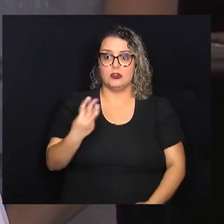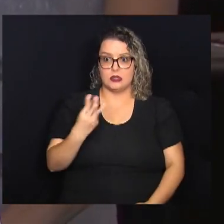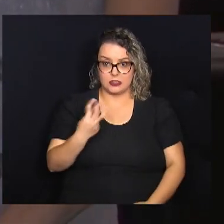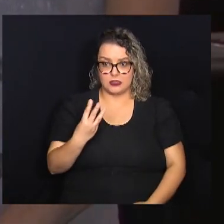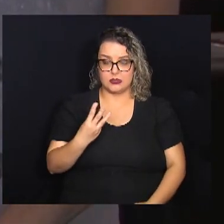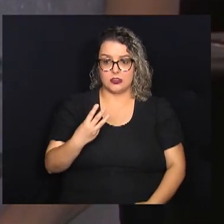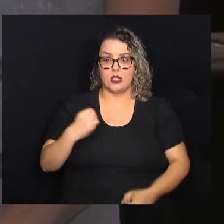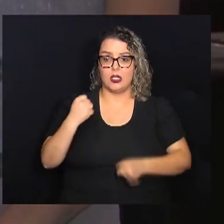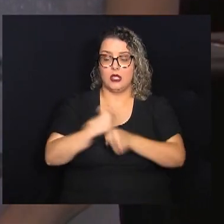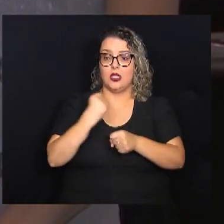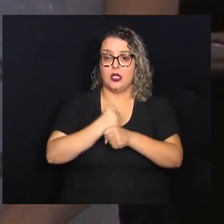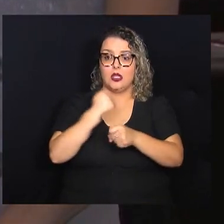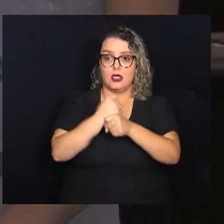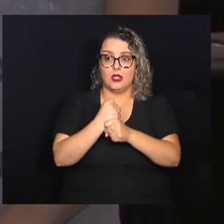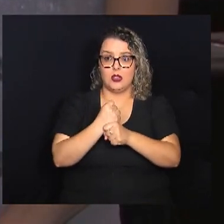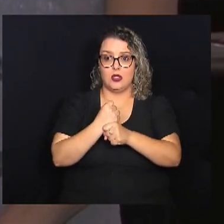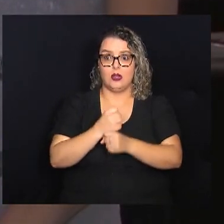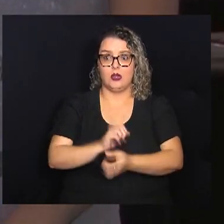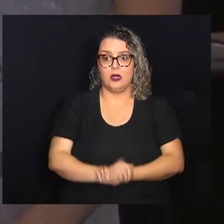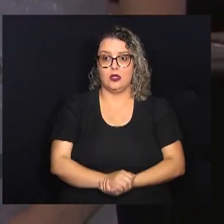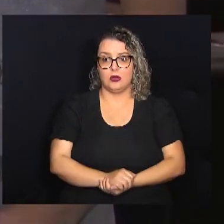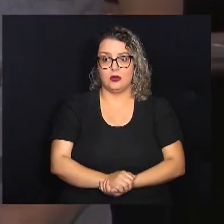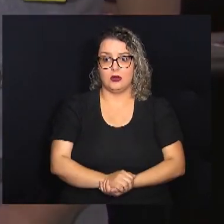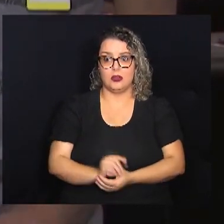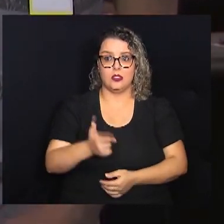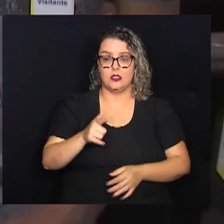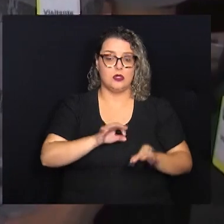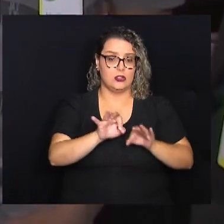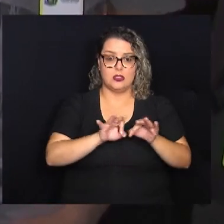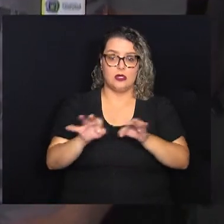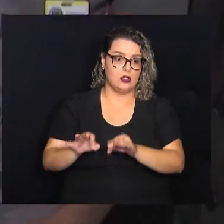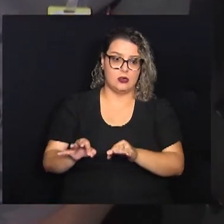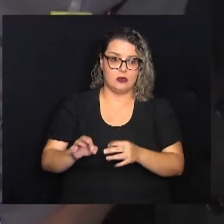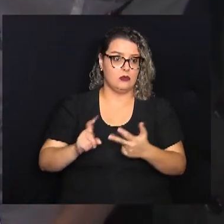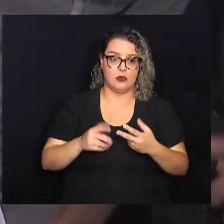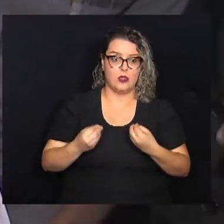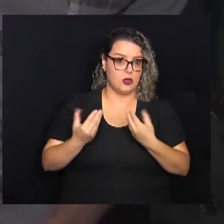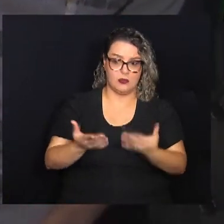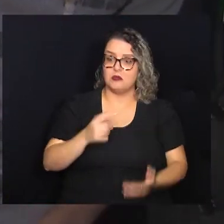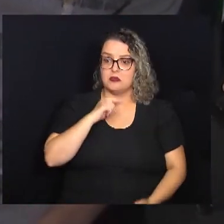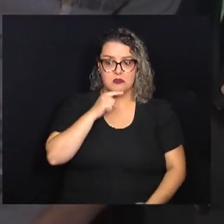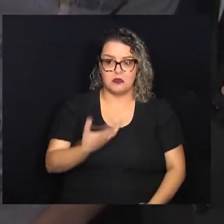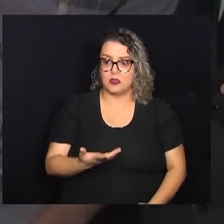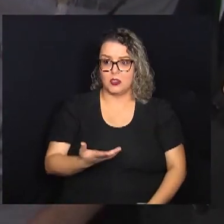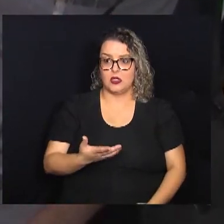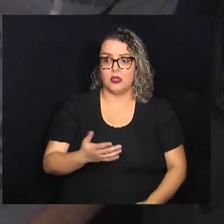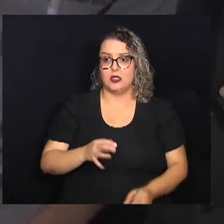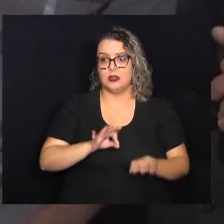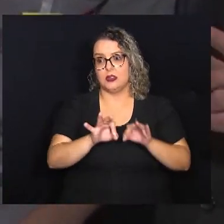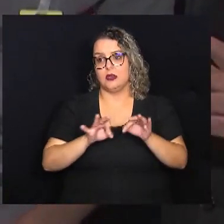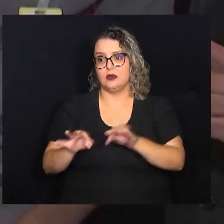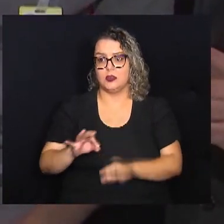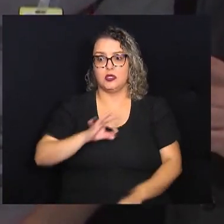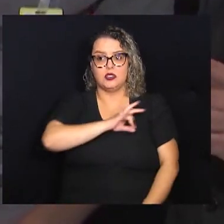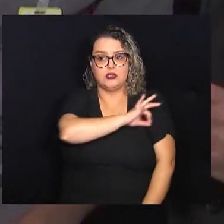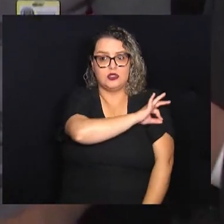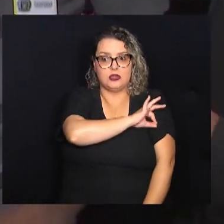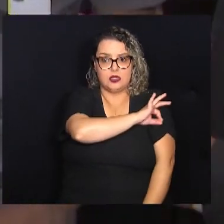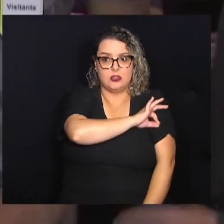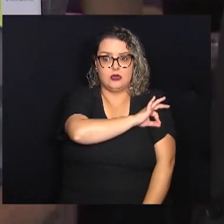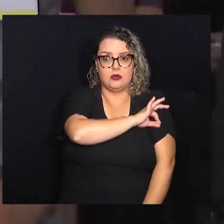a obra não tem, o projeto executivo não foi apresentado ainda para ninguém, nem o projeto da prefeitura